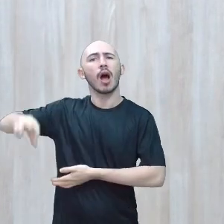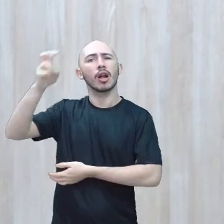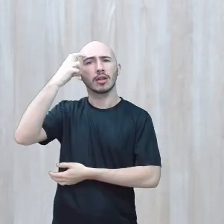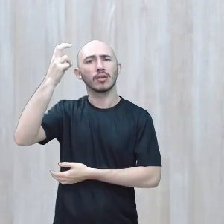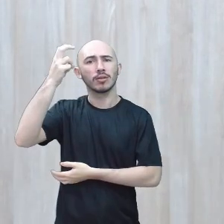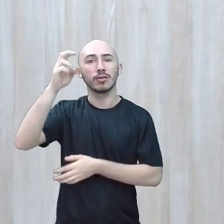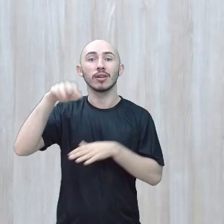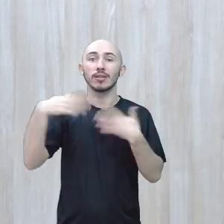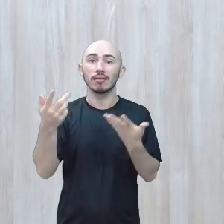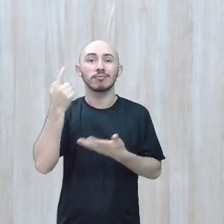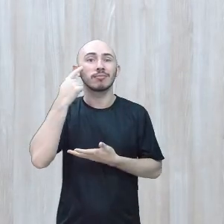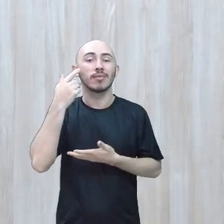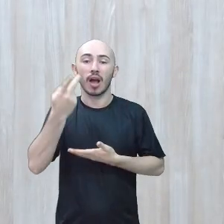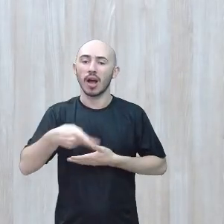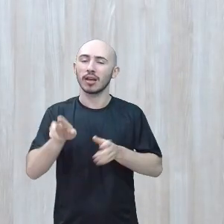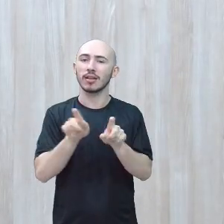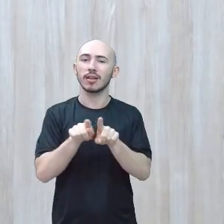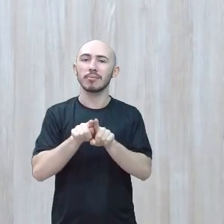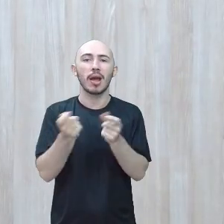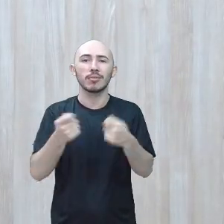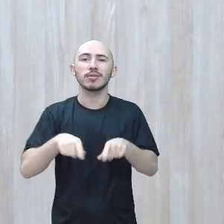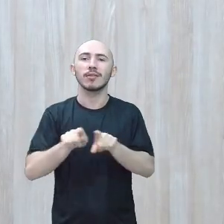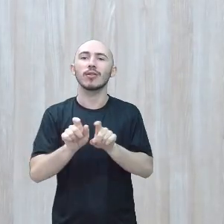um sonho. Mas, enfim,